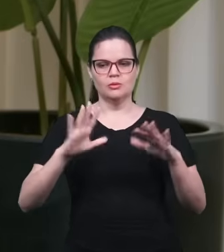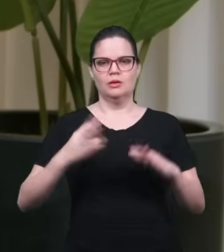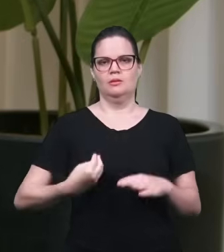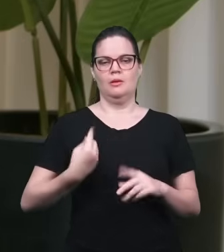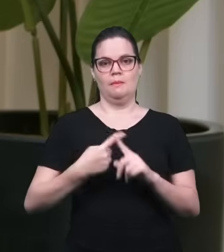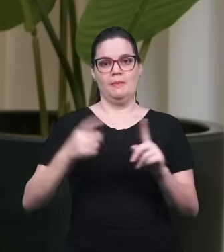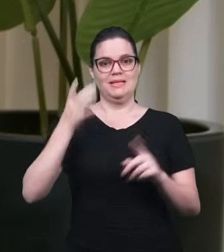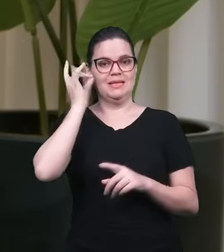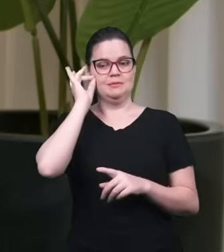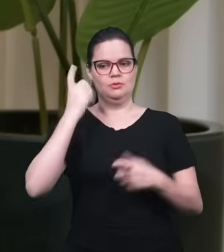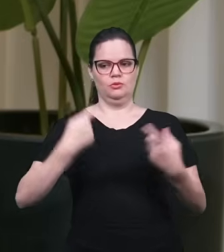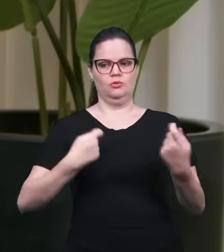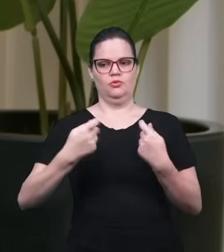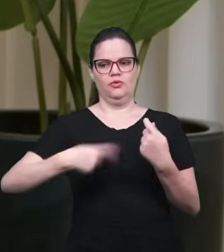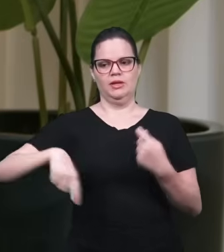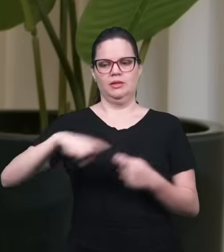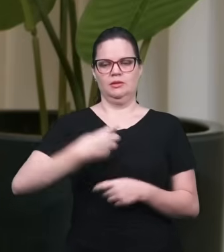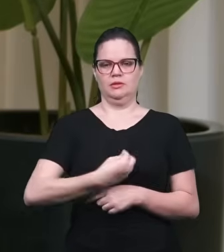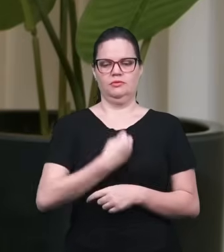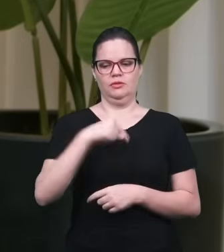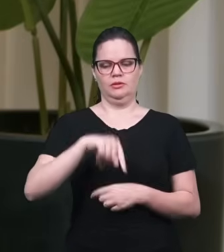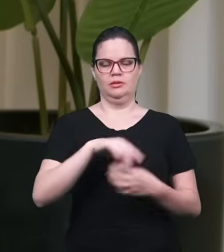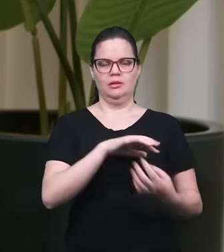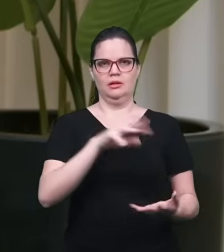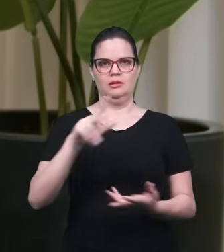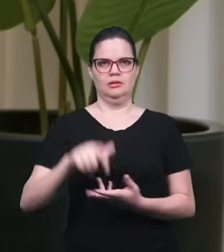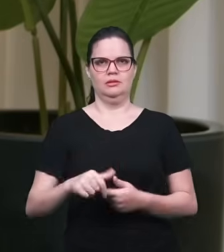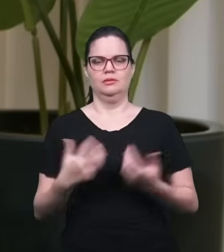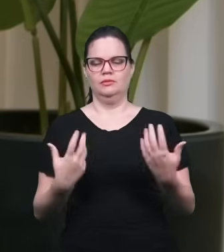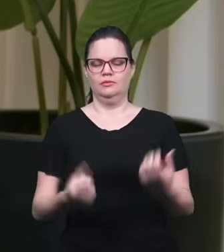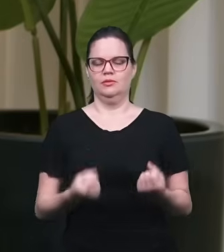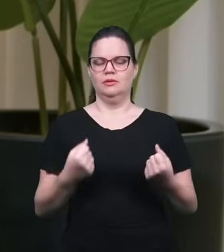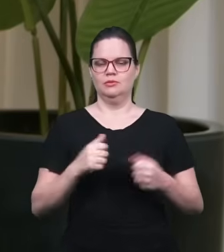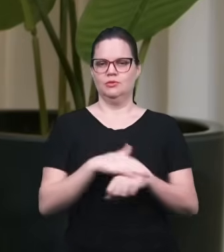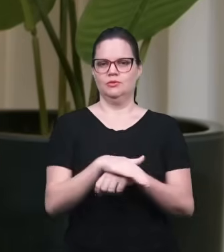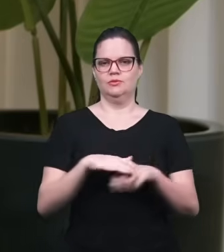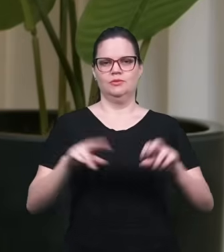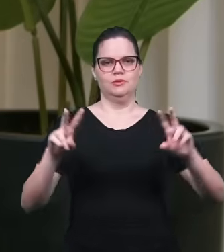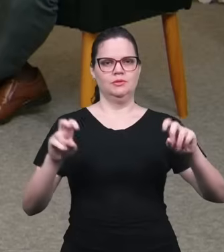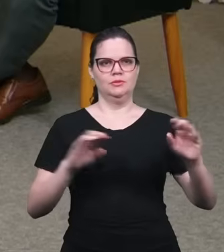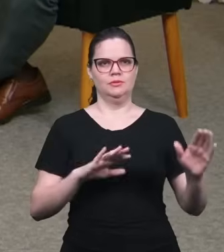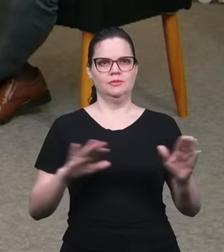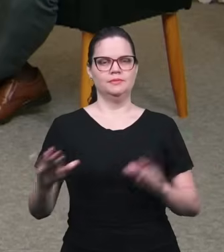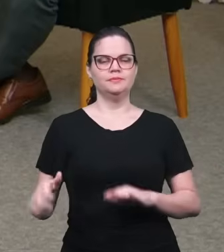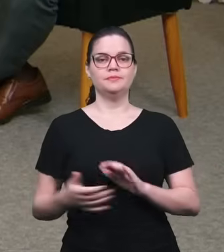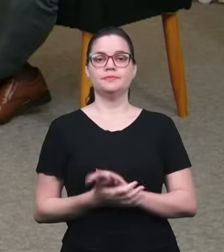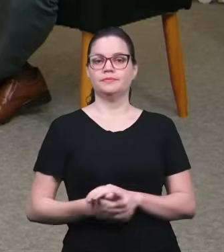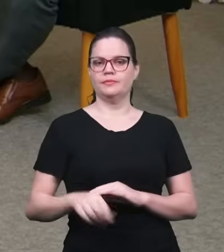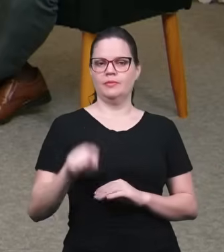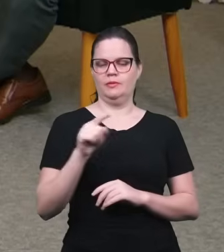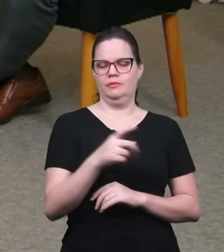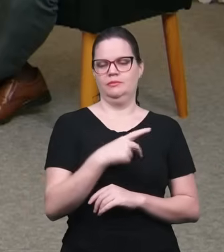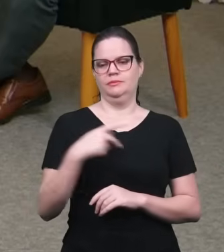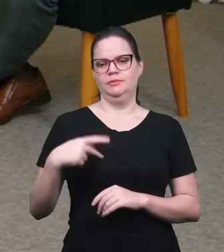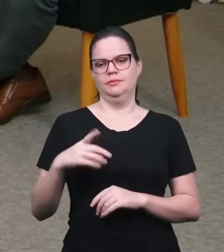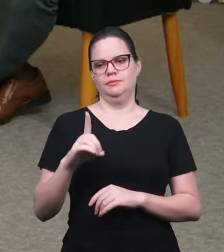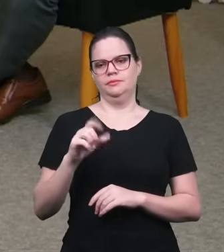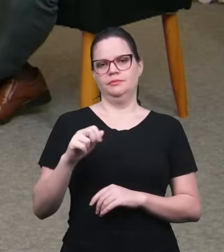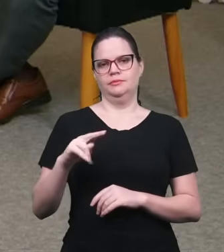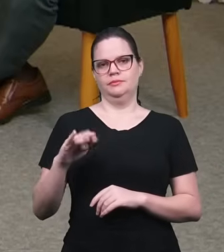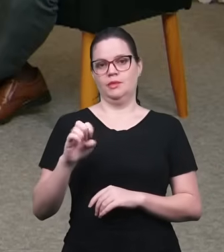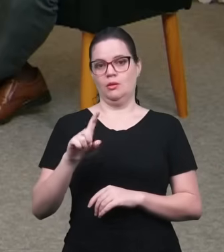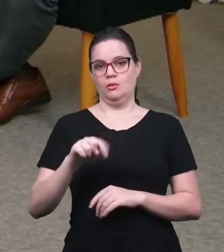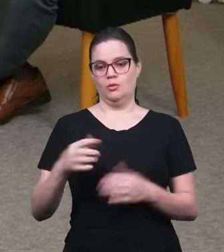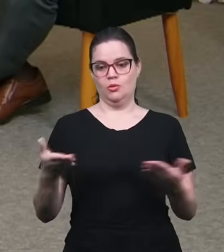a nossa vida, não é? Natural, e vamos tratar um pouco sobre isso. Pastor Daniel, você como, pastor